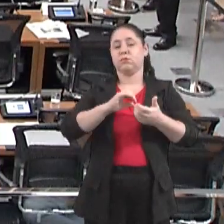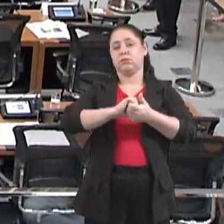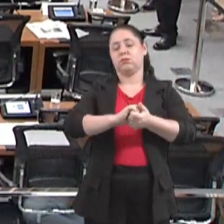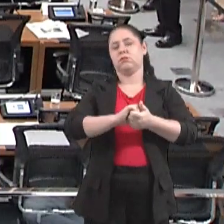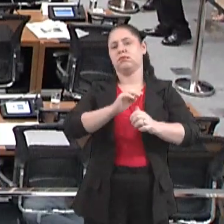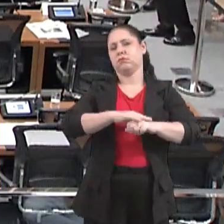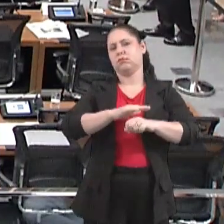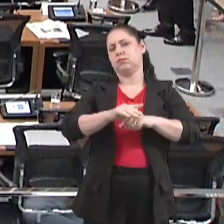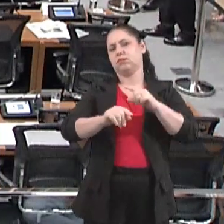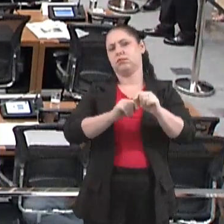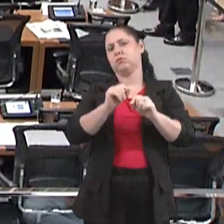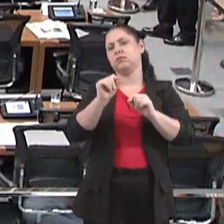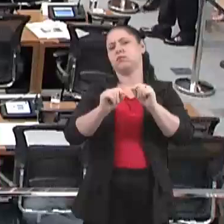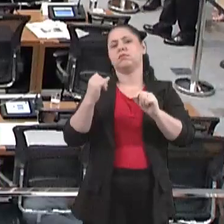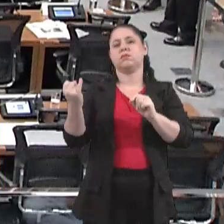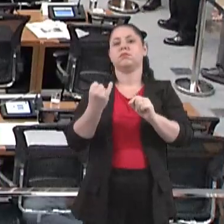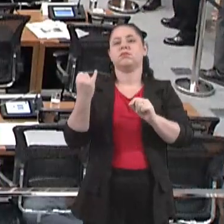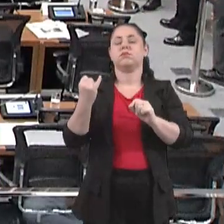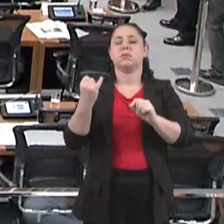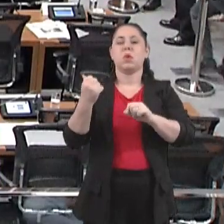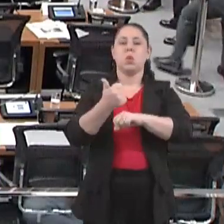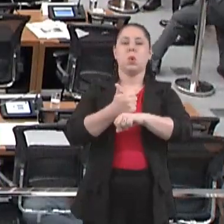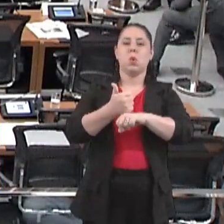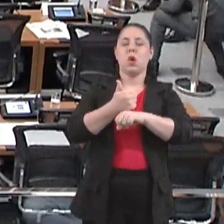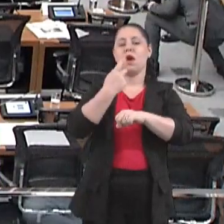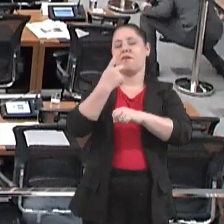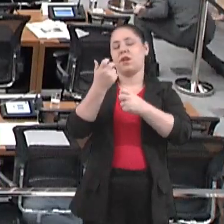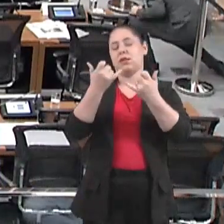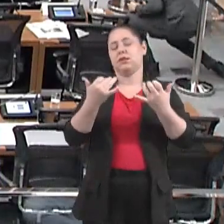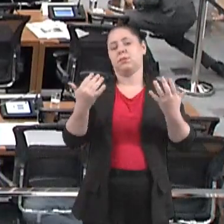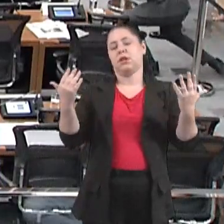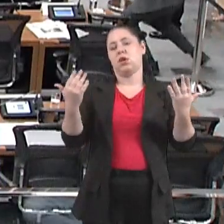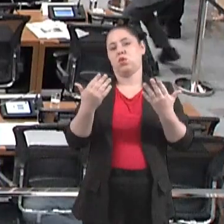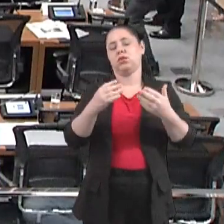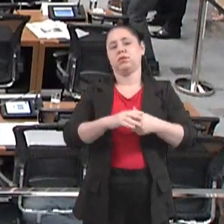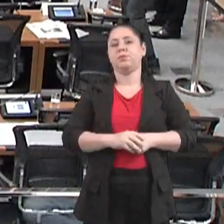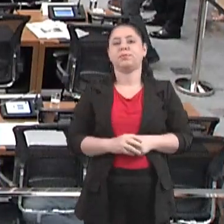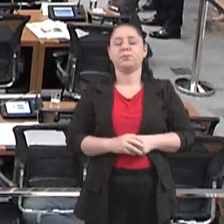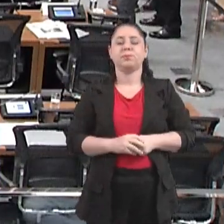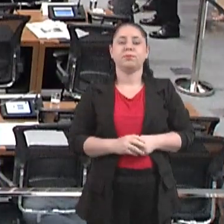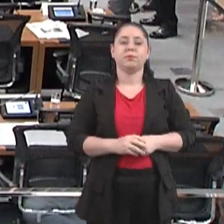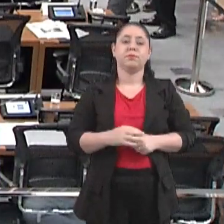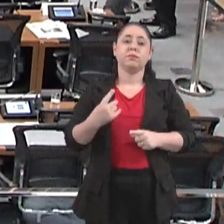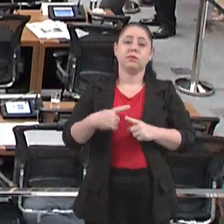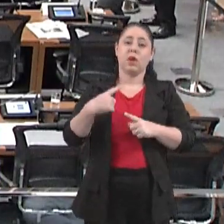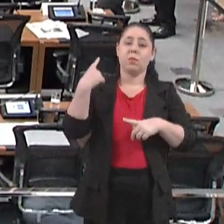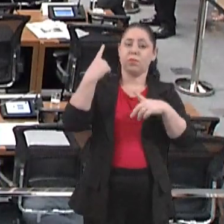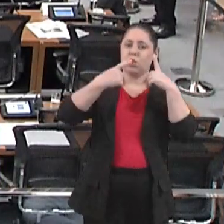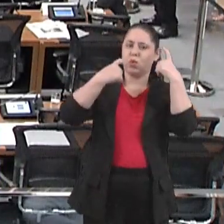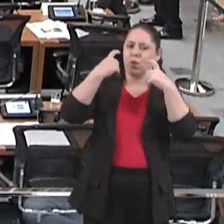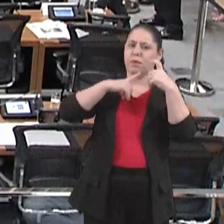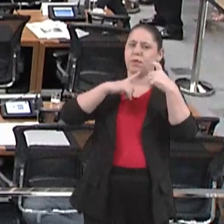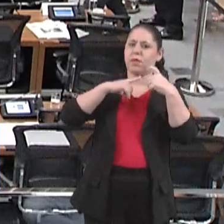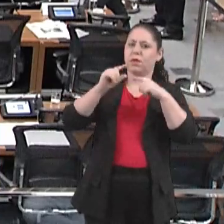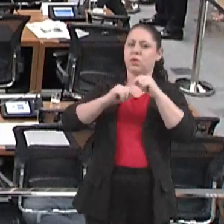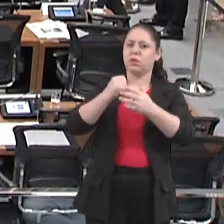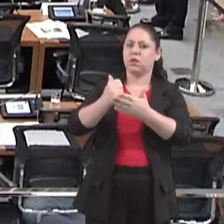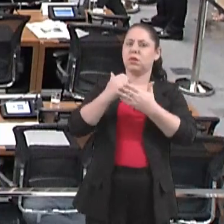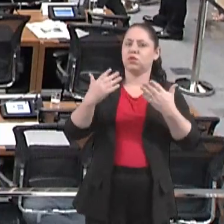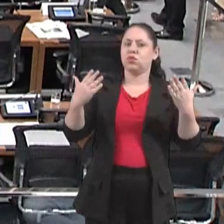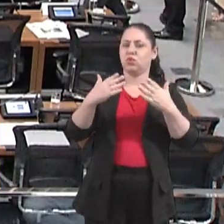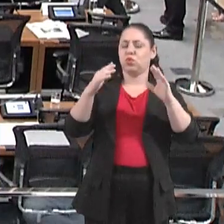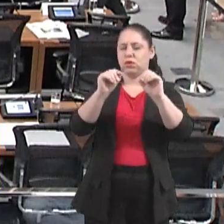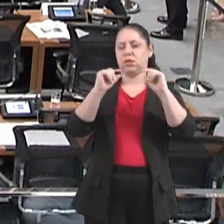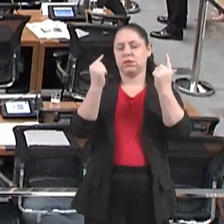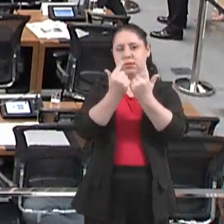cumprimentar muito mais do que a importância, a qualidade do pronunciamento que faz, pela preocupação que traz a